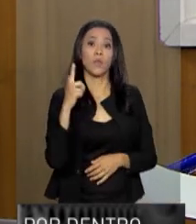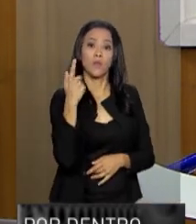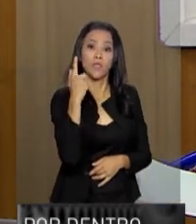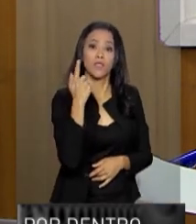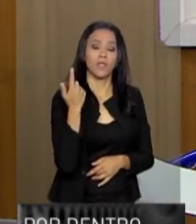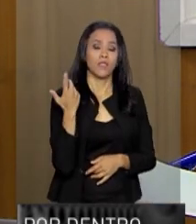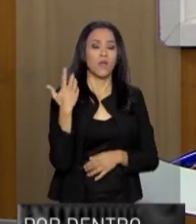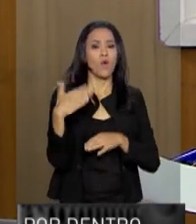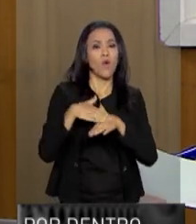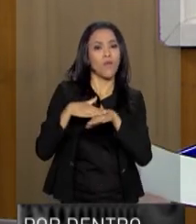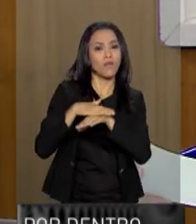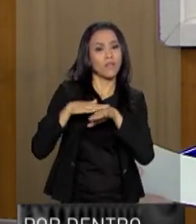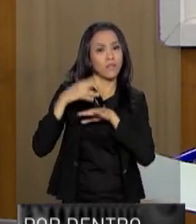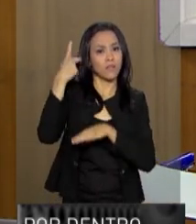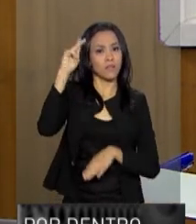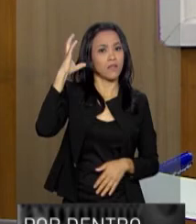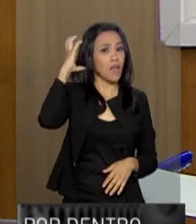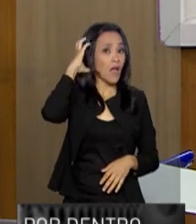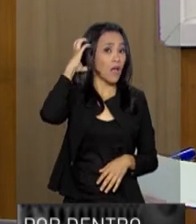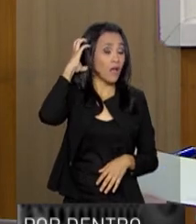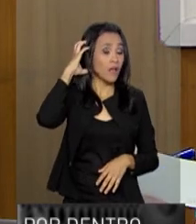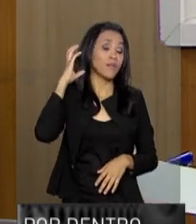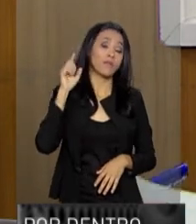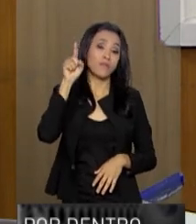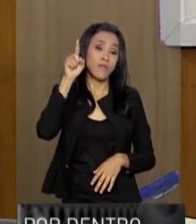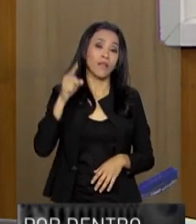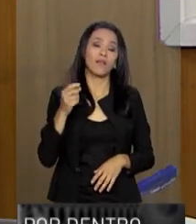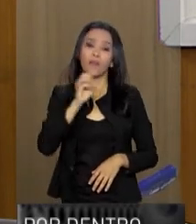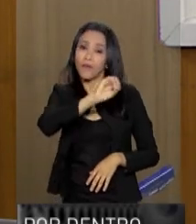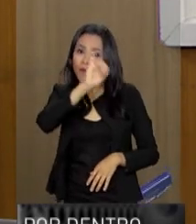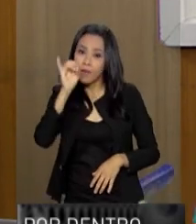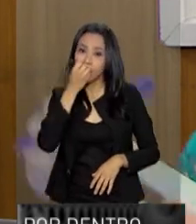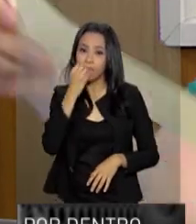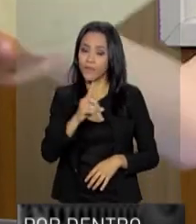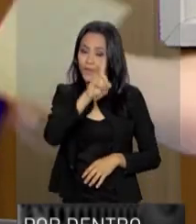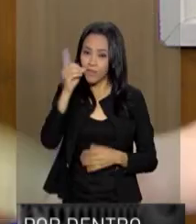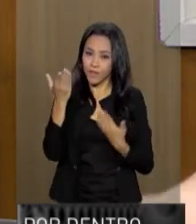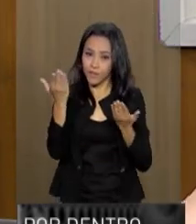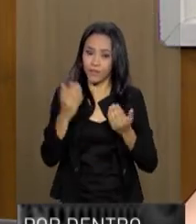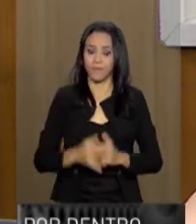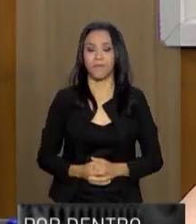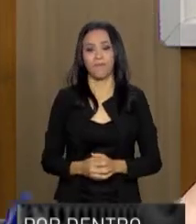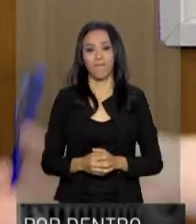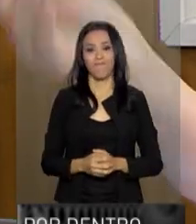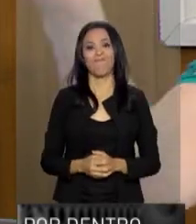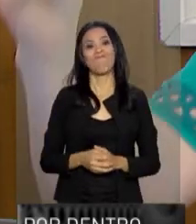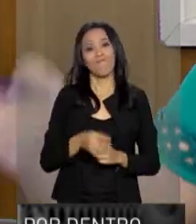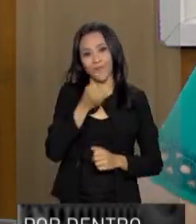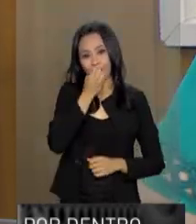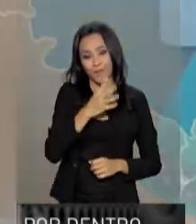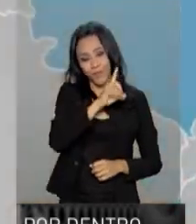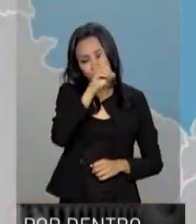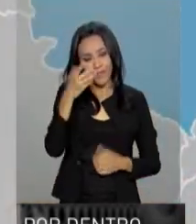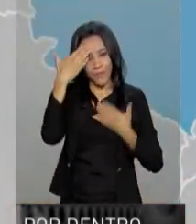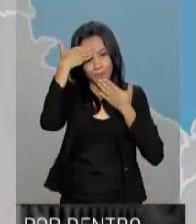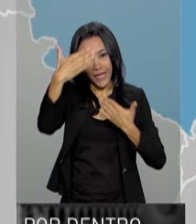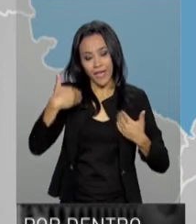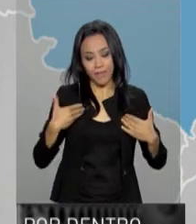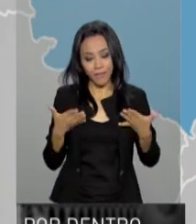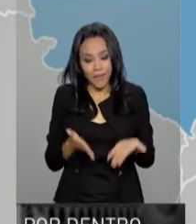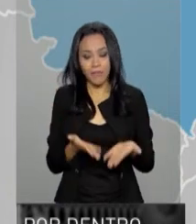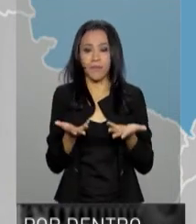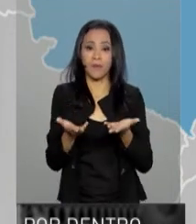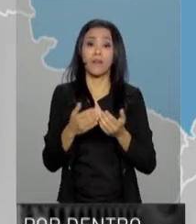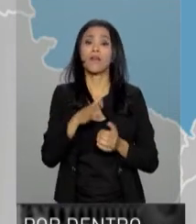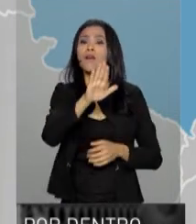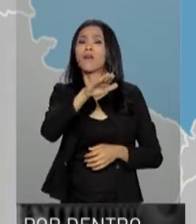salomão da rádio sagres 730 fm rubens bom dia pra você onde a participação do secretário